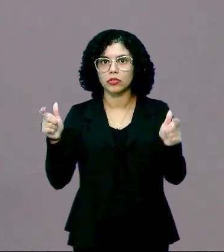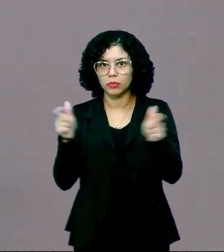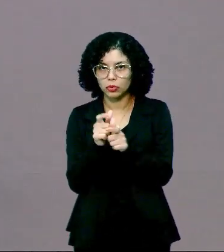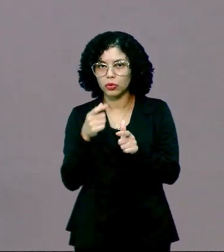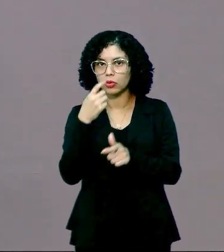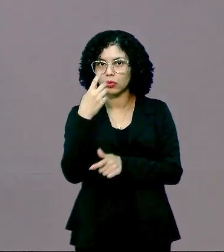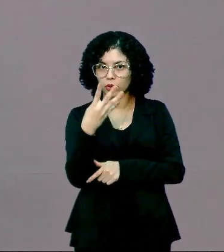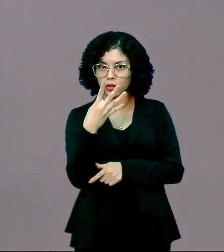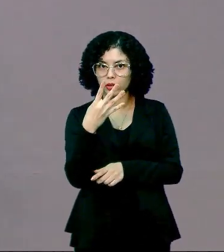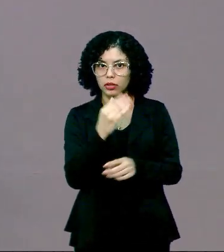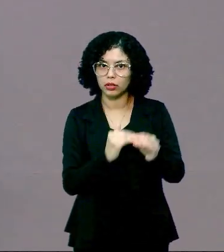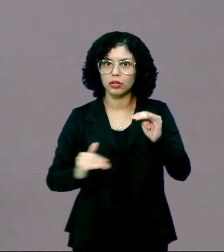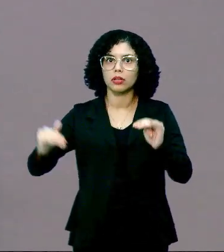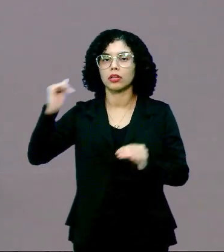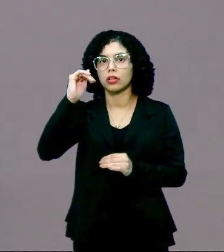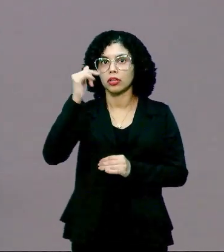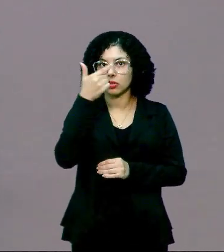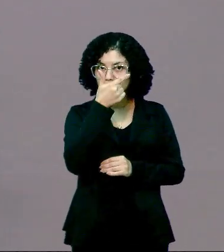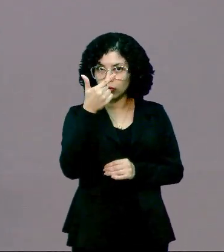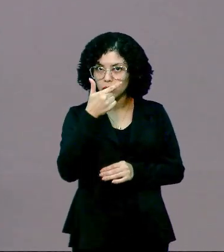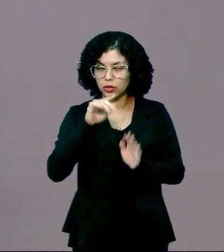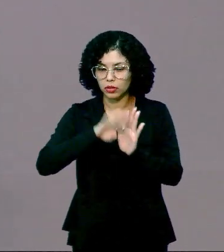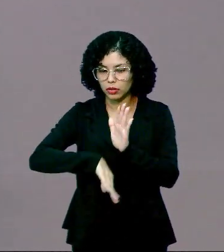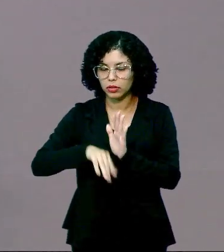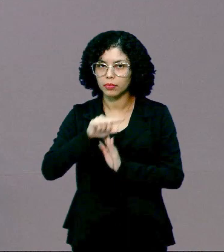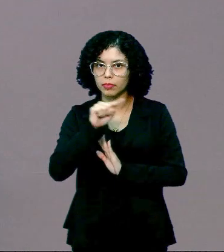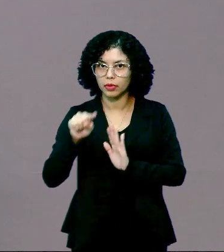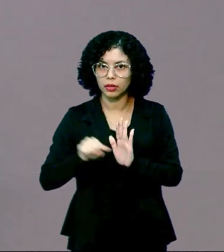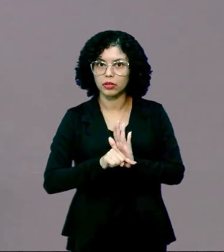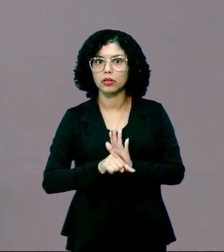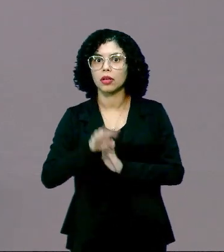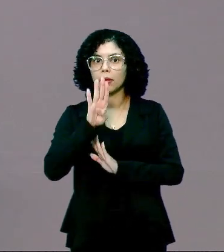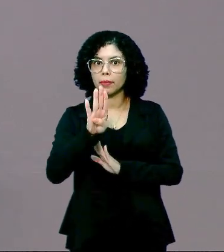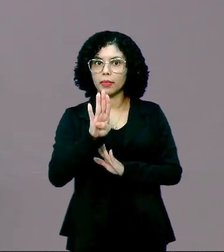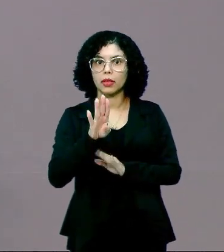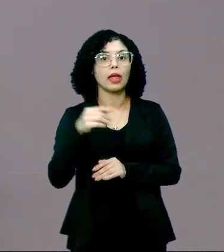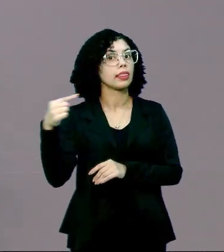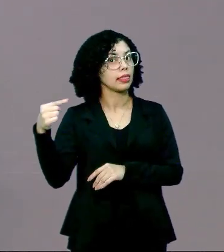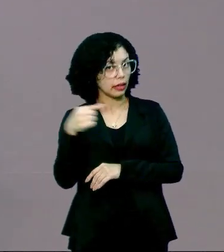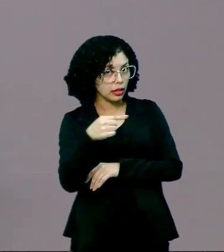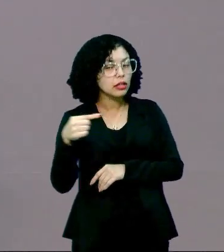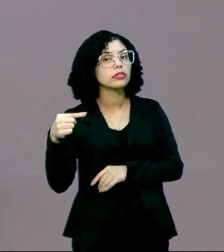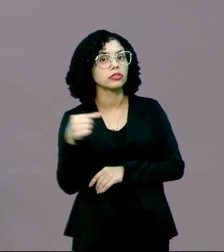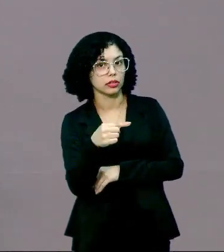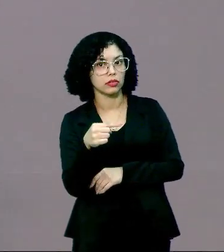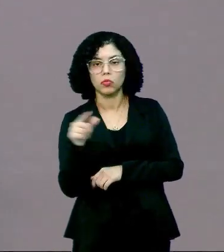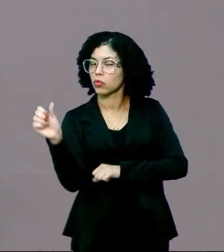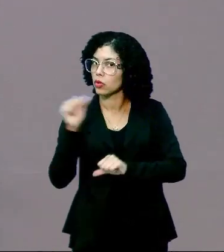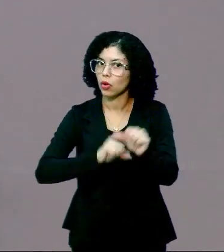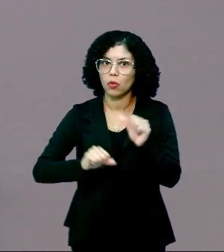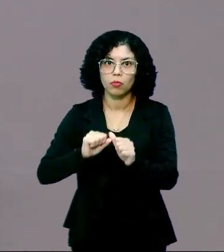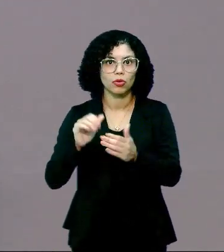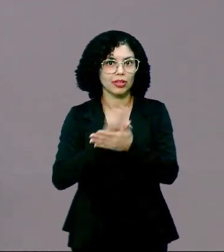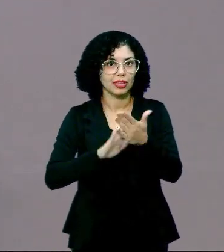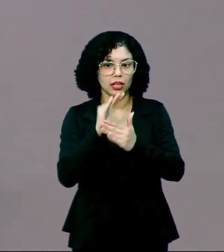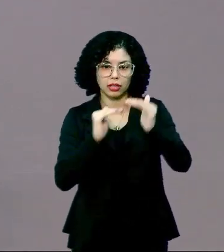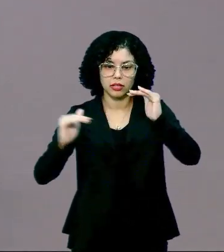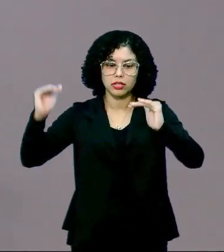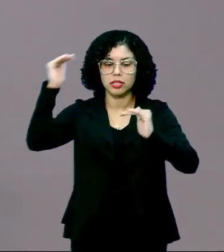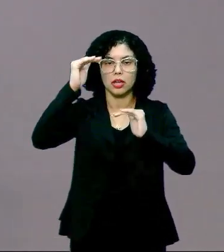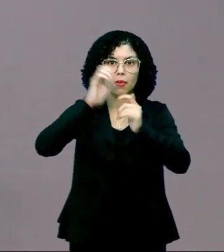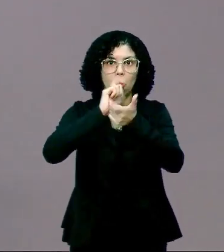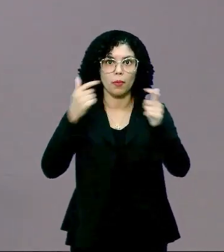4 vezes em cima e 2 vezes embaixo. Partícula beta negativa, não muda nada em cima e